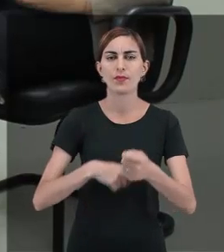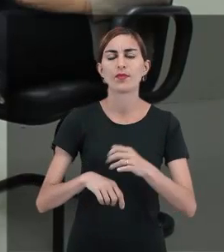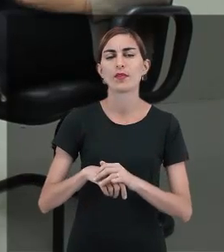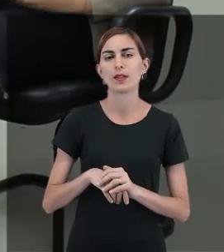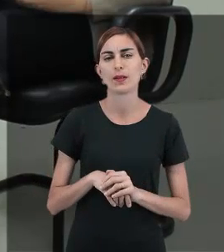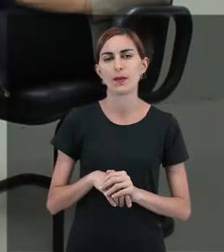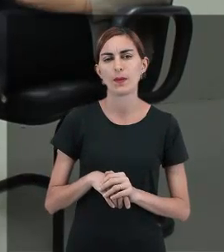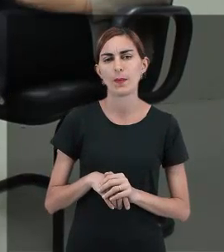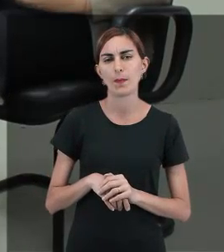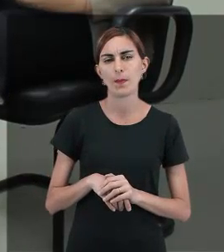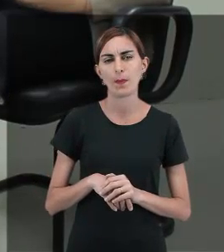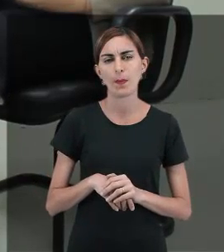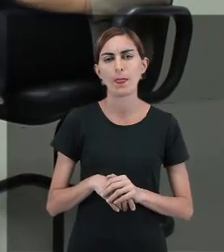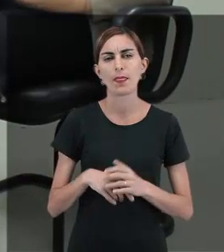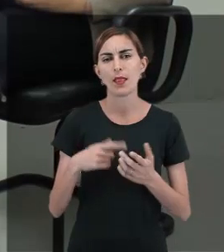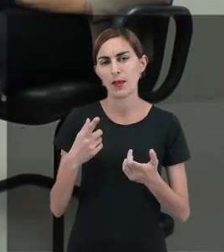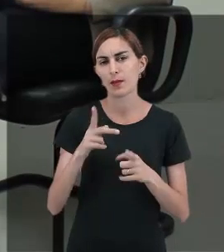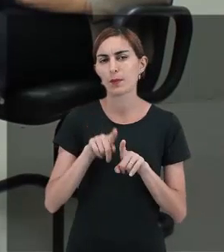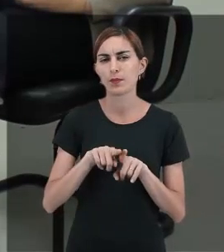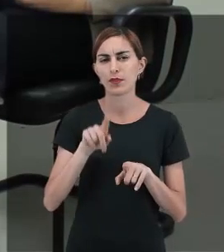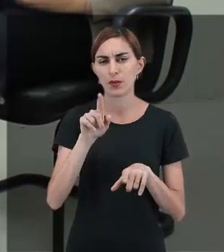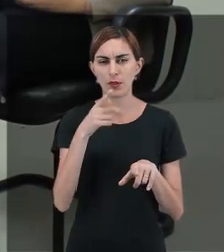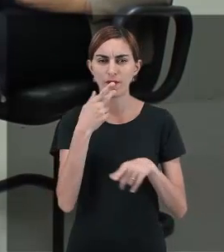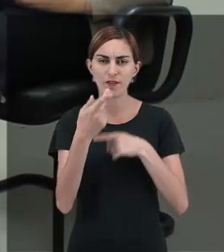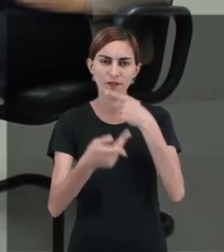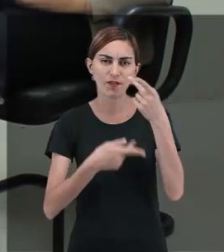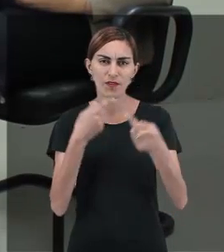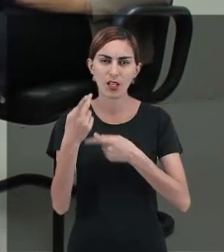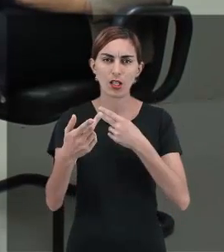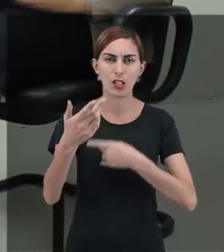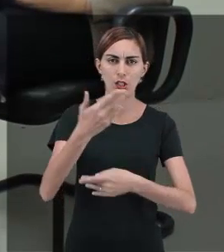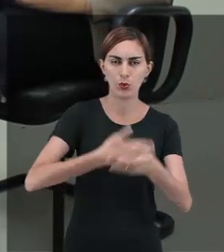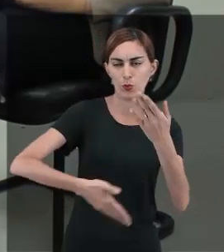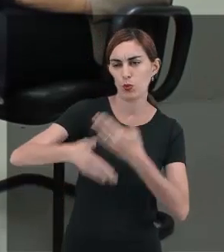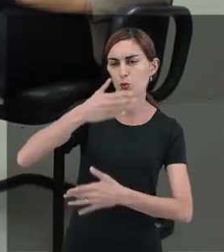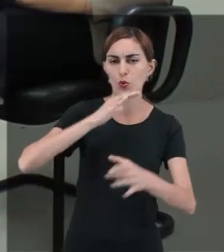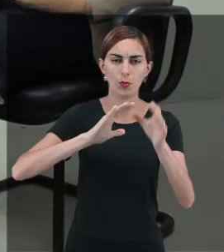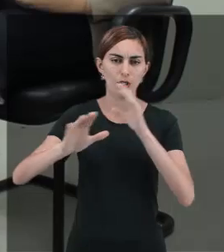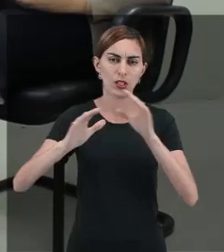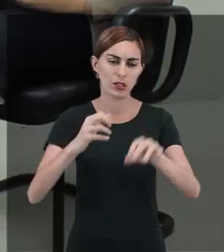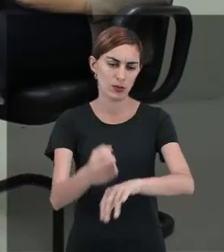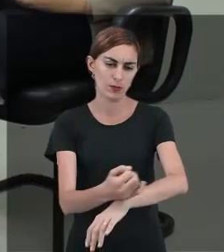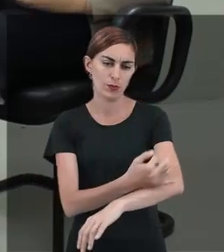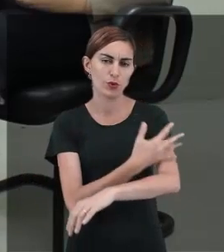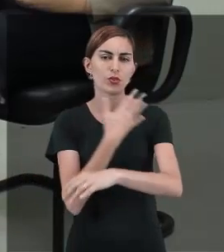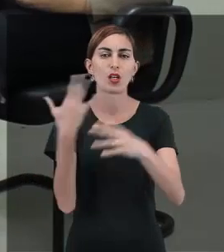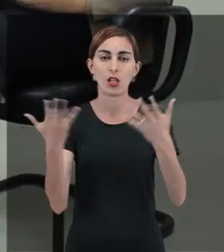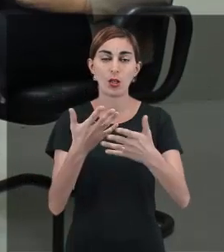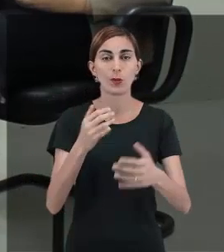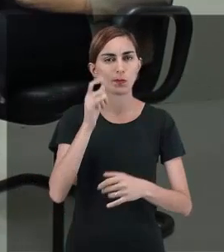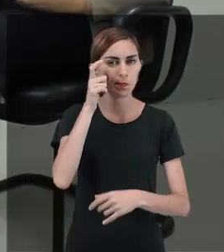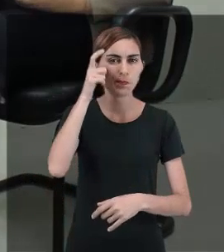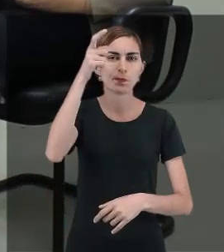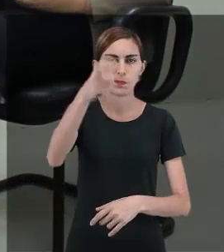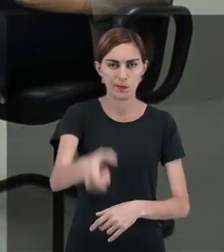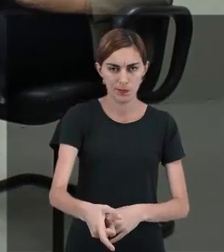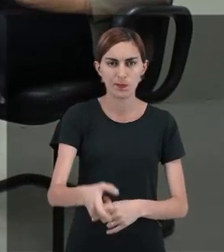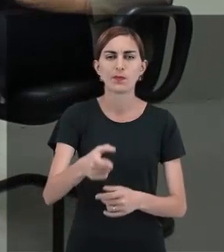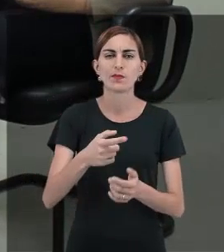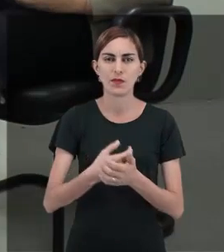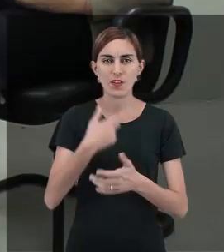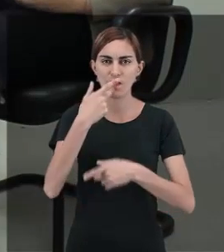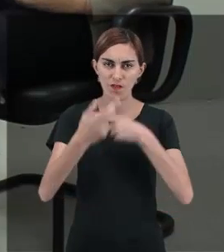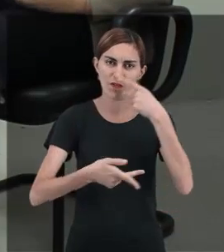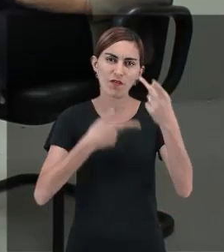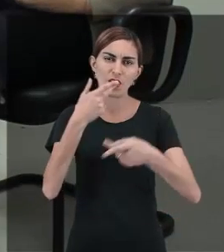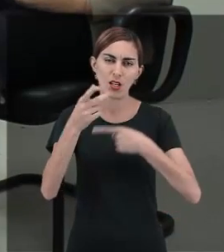existe. Professor Albertino, falamos sobre a relação entre comunicação e promoção, E agora seria interessante a gente distinguir um pouco e